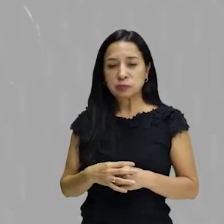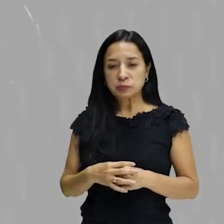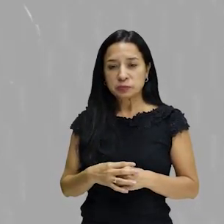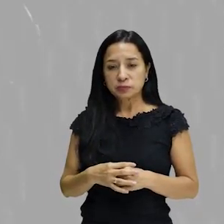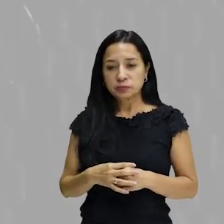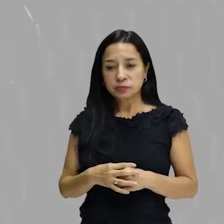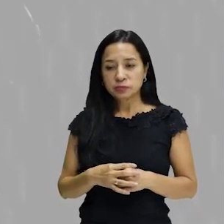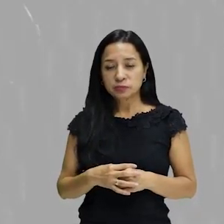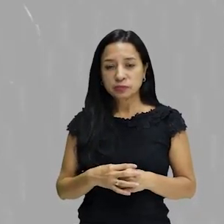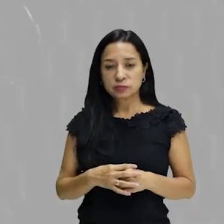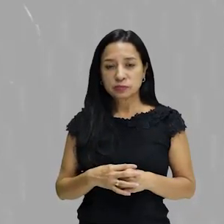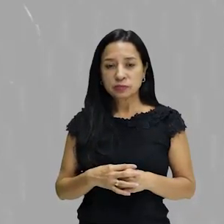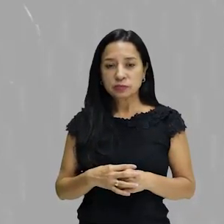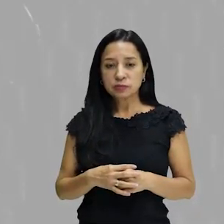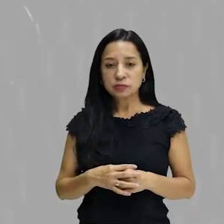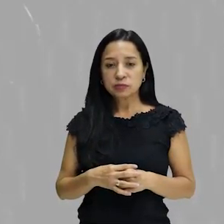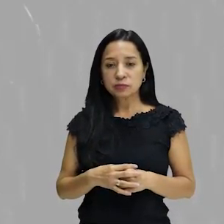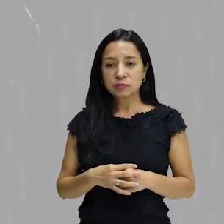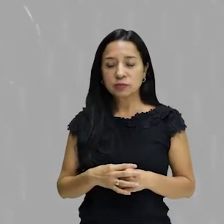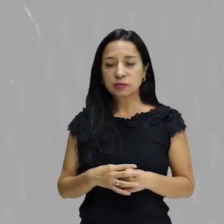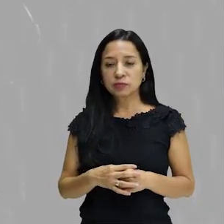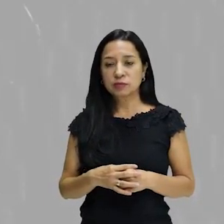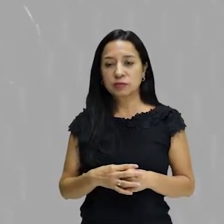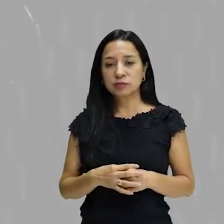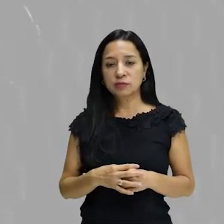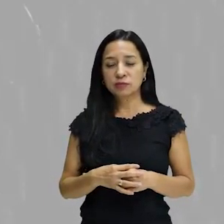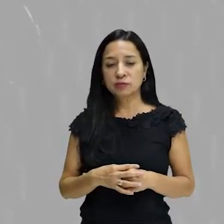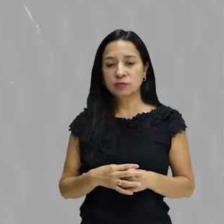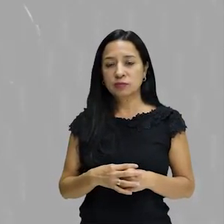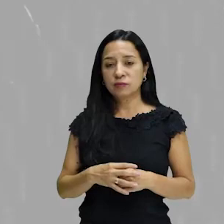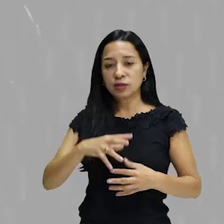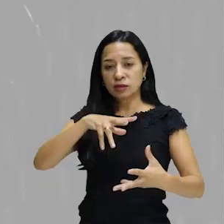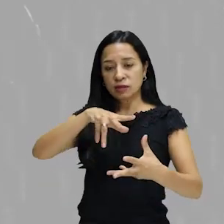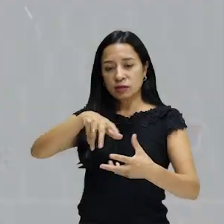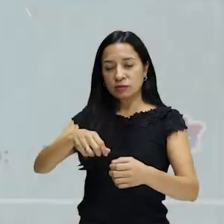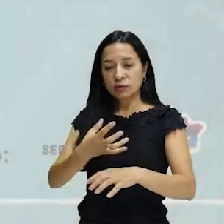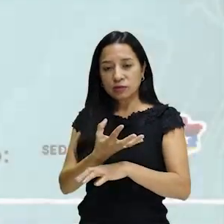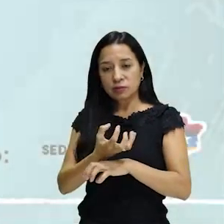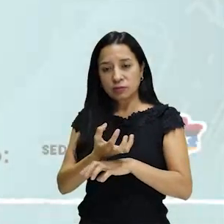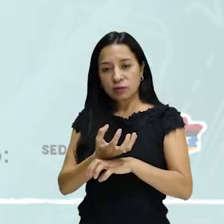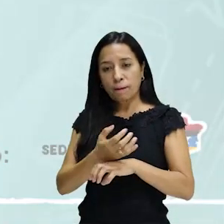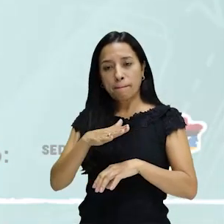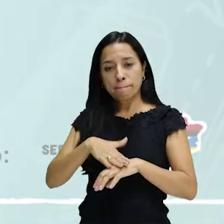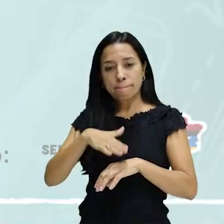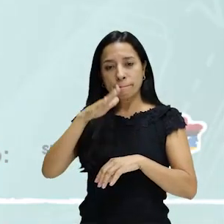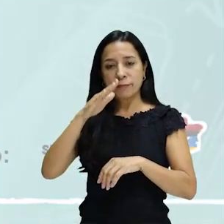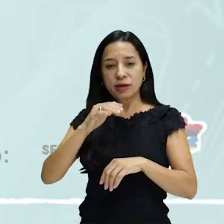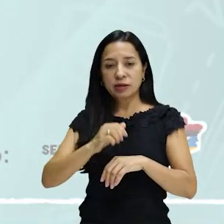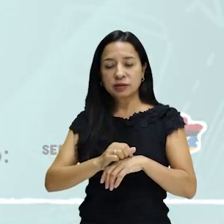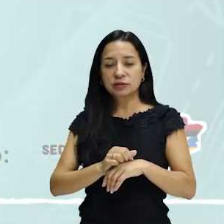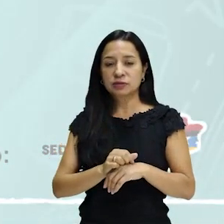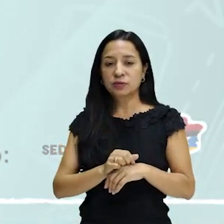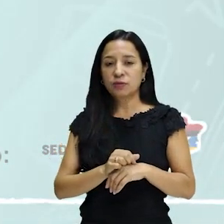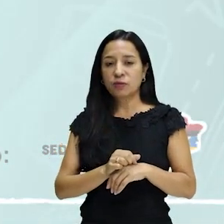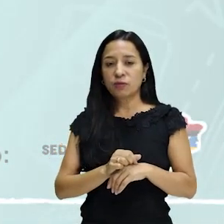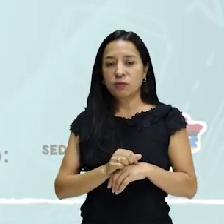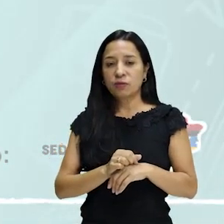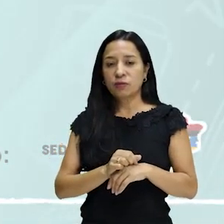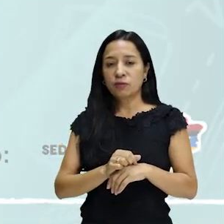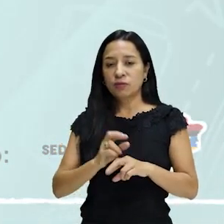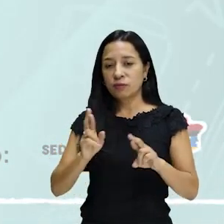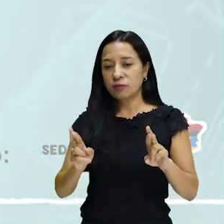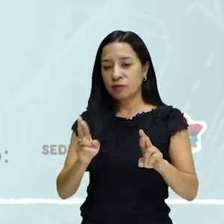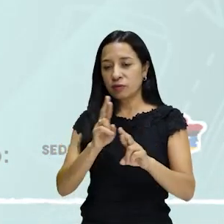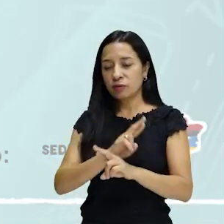constante, ok? Então a gravitação universal é muito mais do que uma